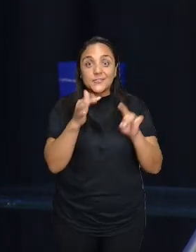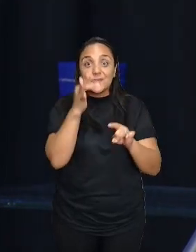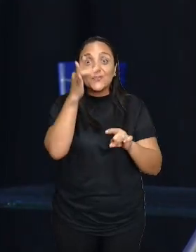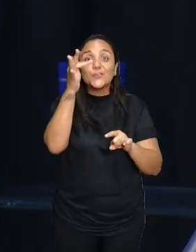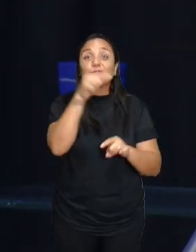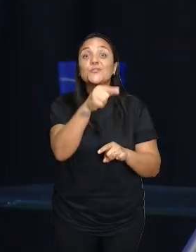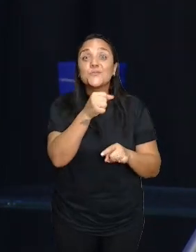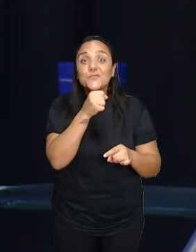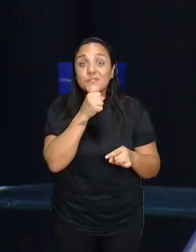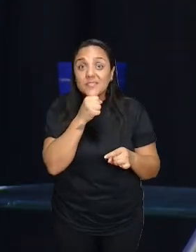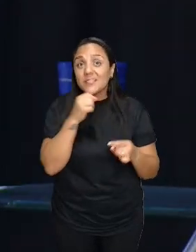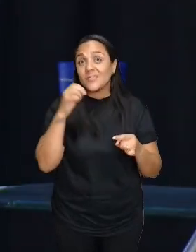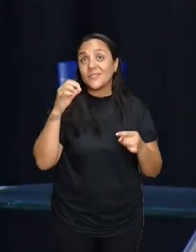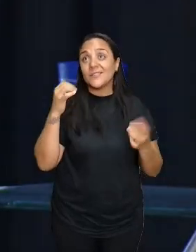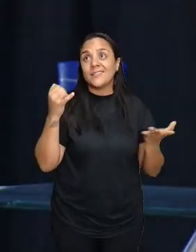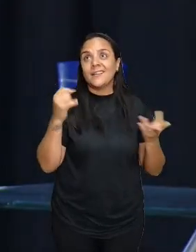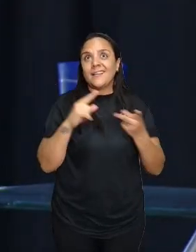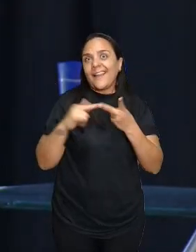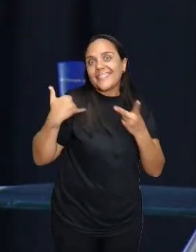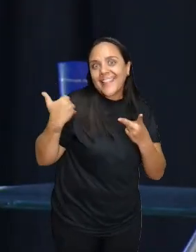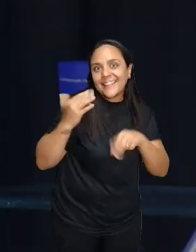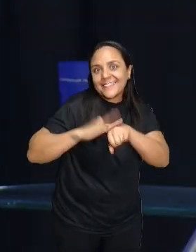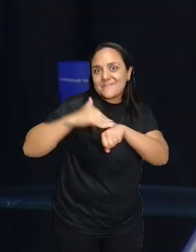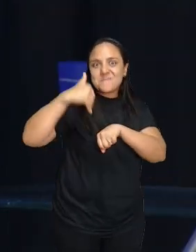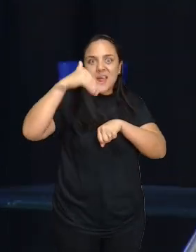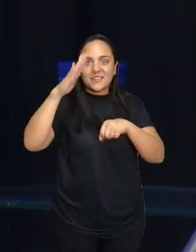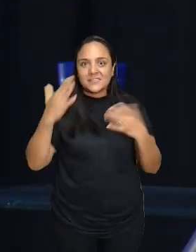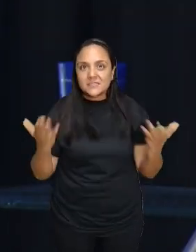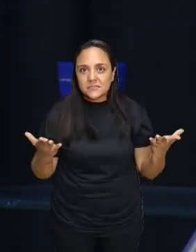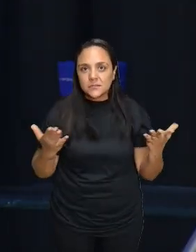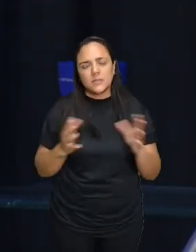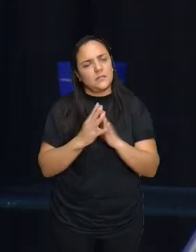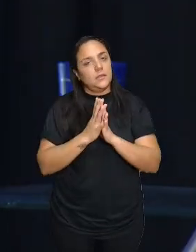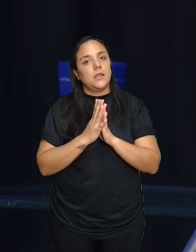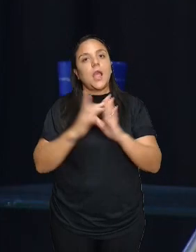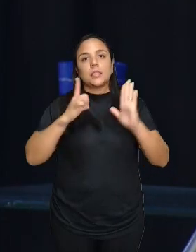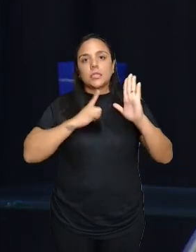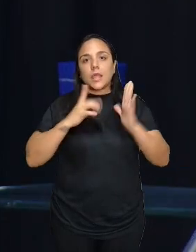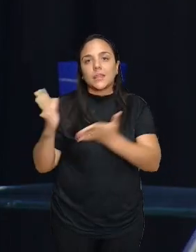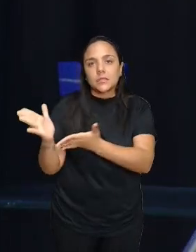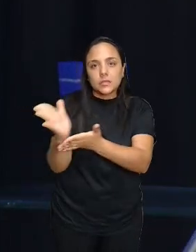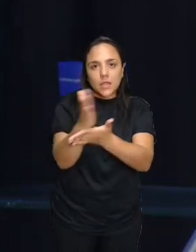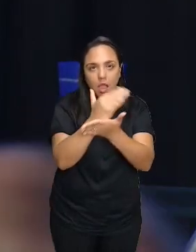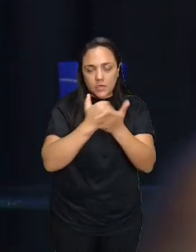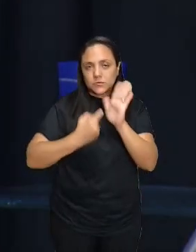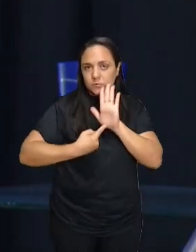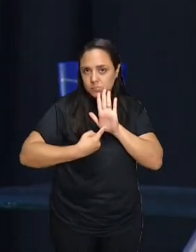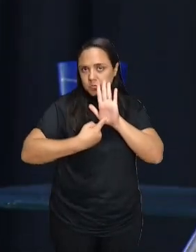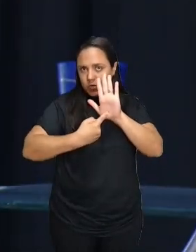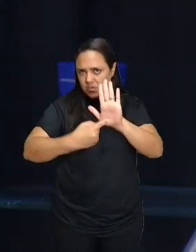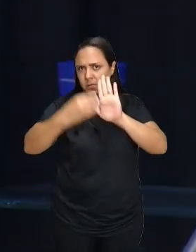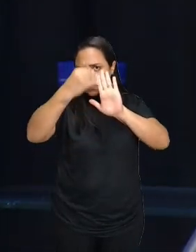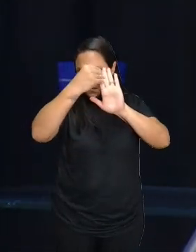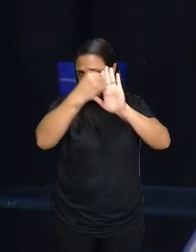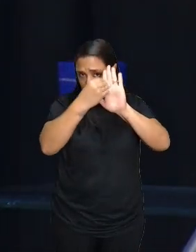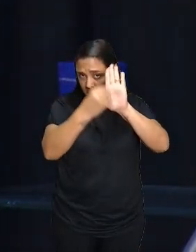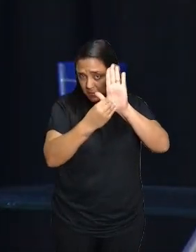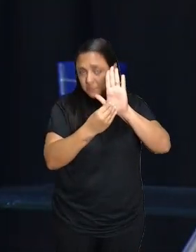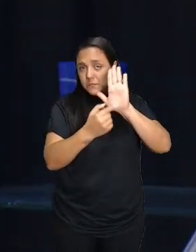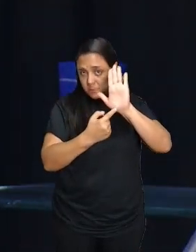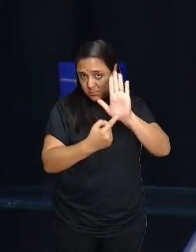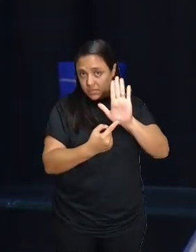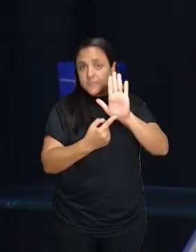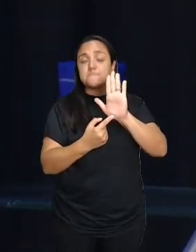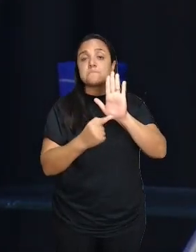mais. Eles foram trazidos alguns dados aqui, né, que um dos dados que foi trazido é